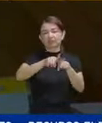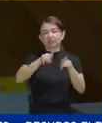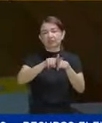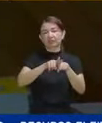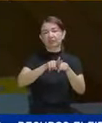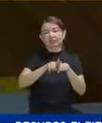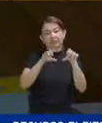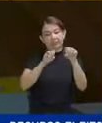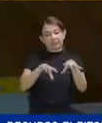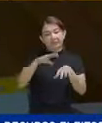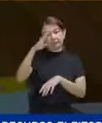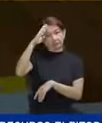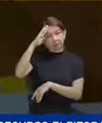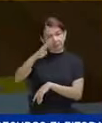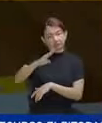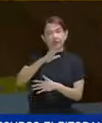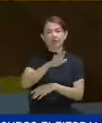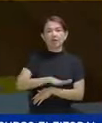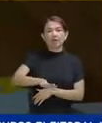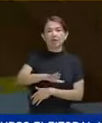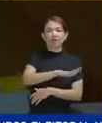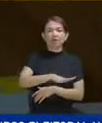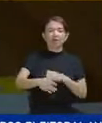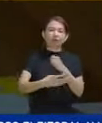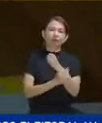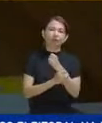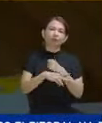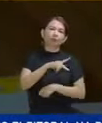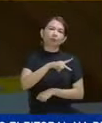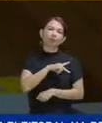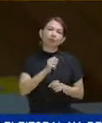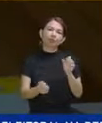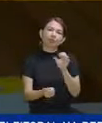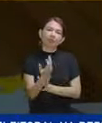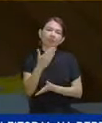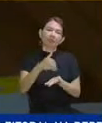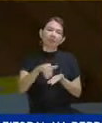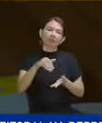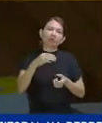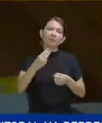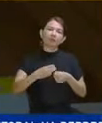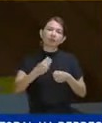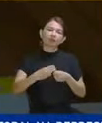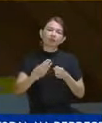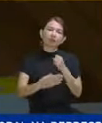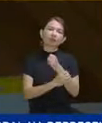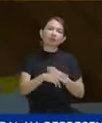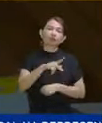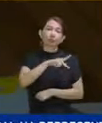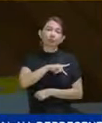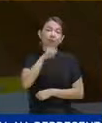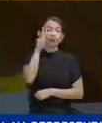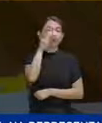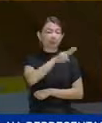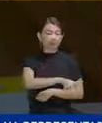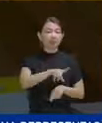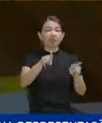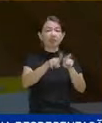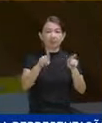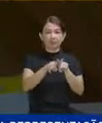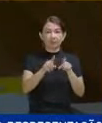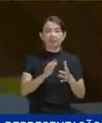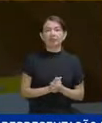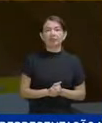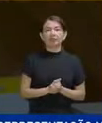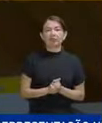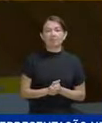educação, principalmente. A área de segurança pública, nós vamos criar a Secretaria Municipal de Segurança Pública para ajudar a fortalecer em Vila